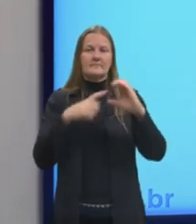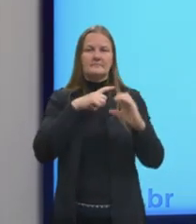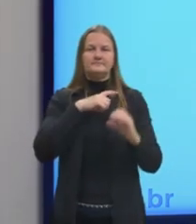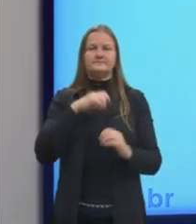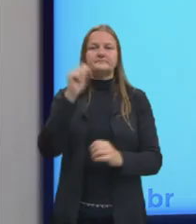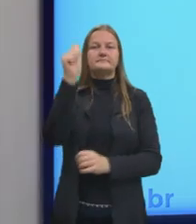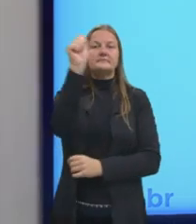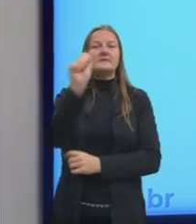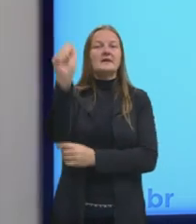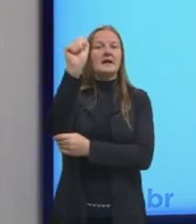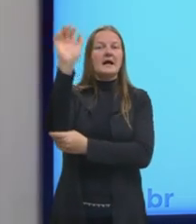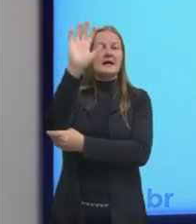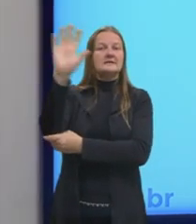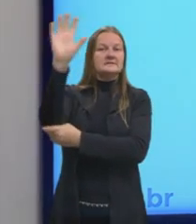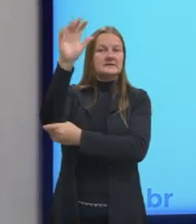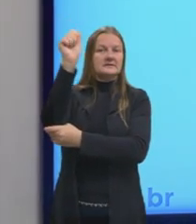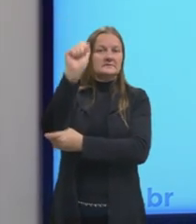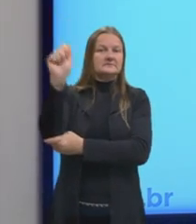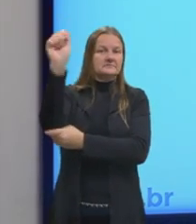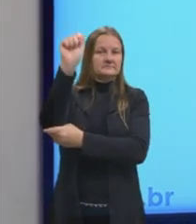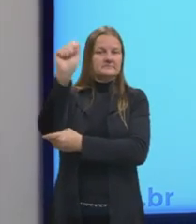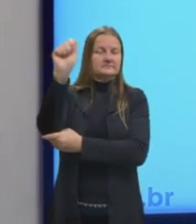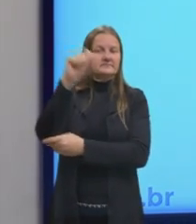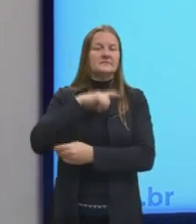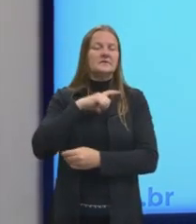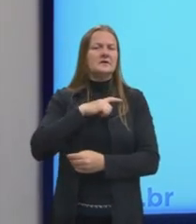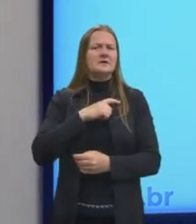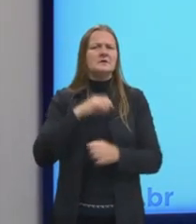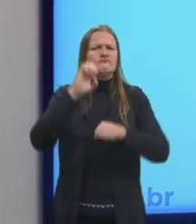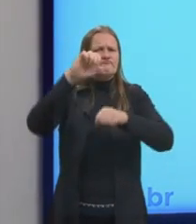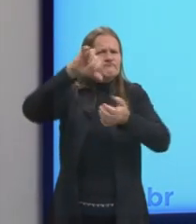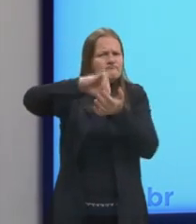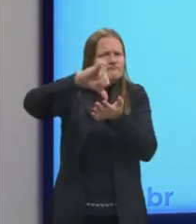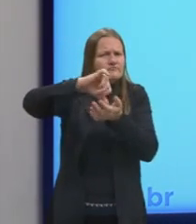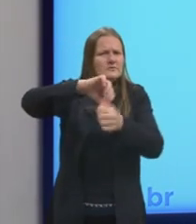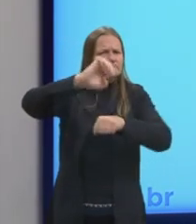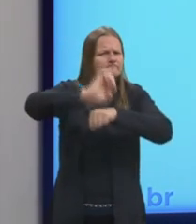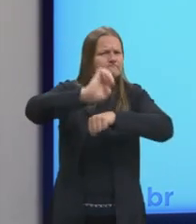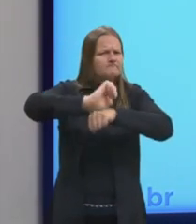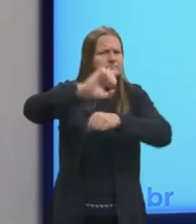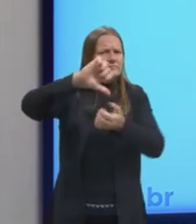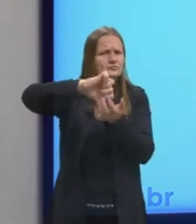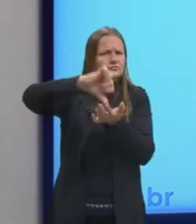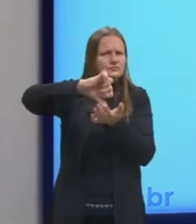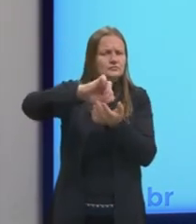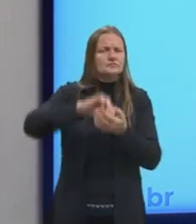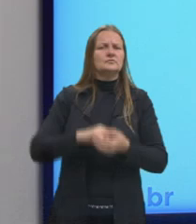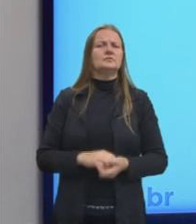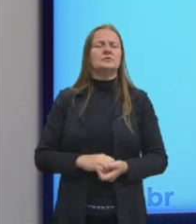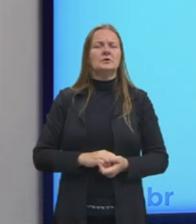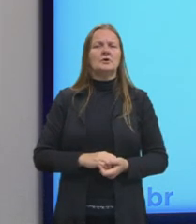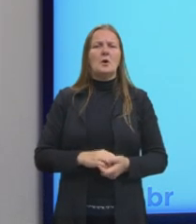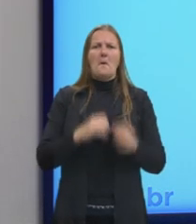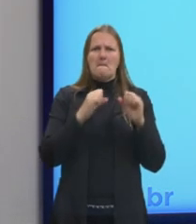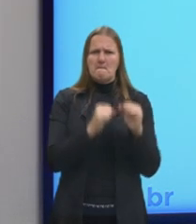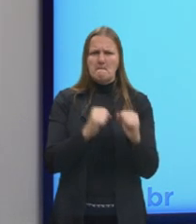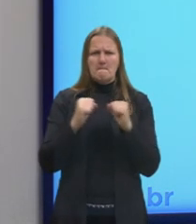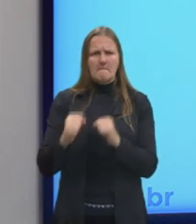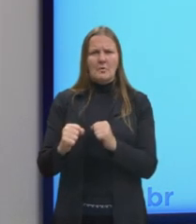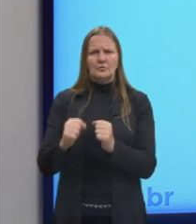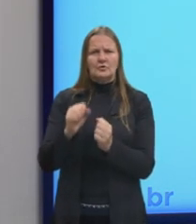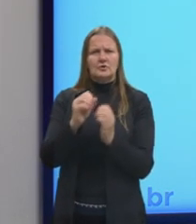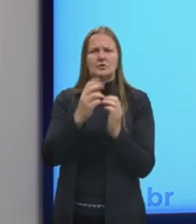produção asiática muito centrada no estado teocêntrica o estado muito poderoso que praticamente